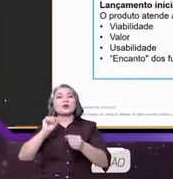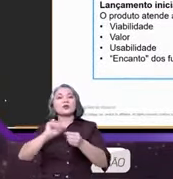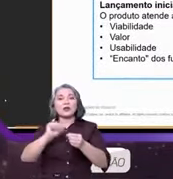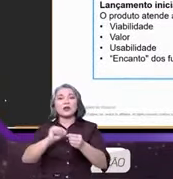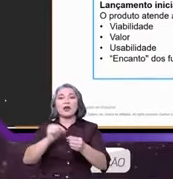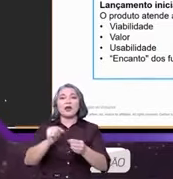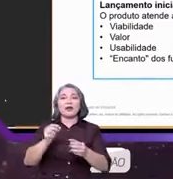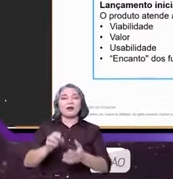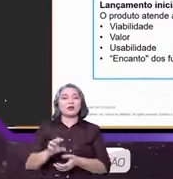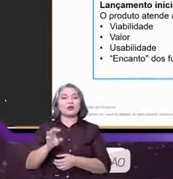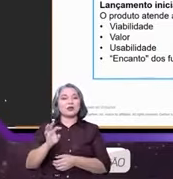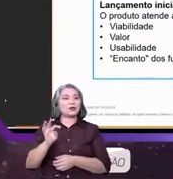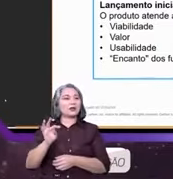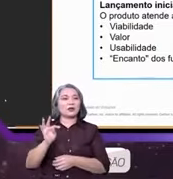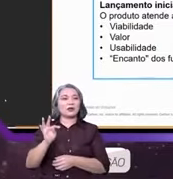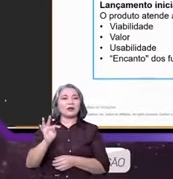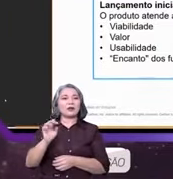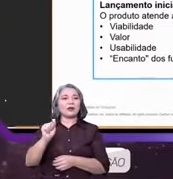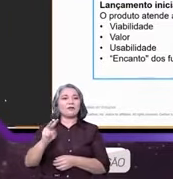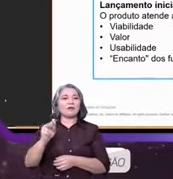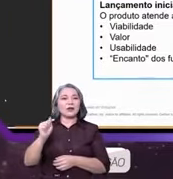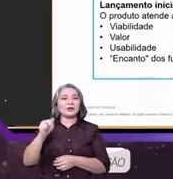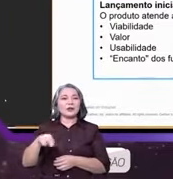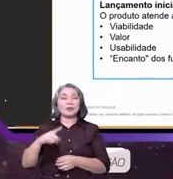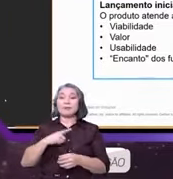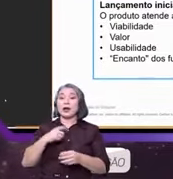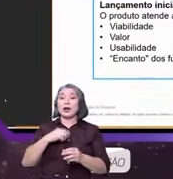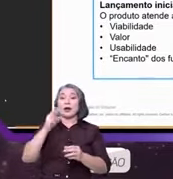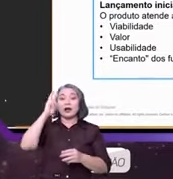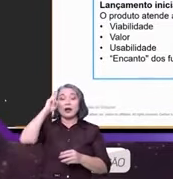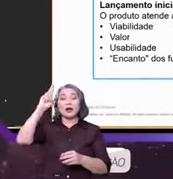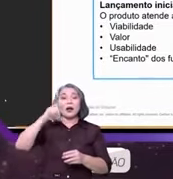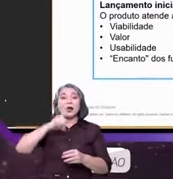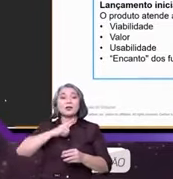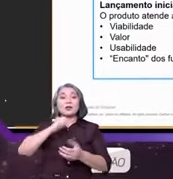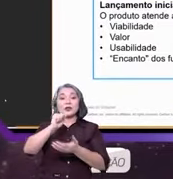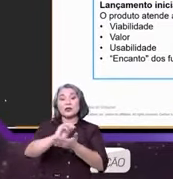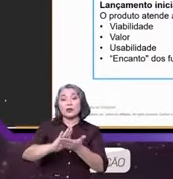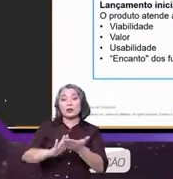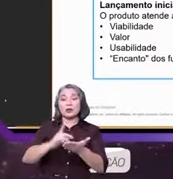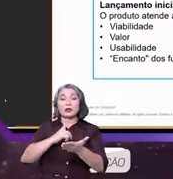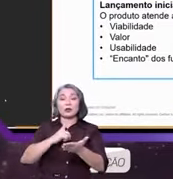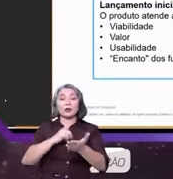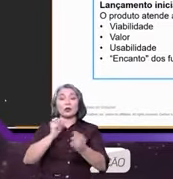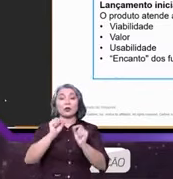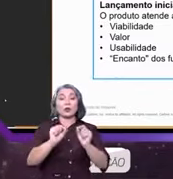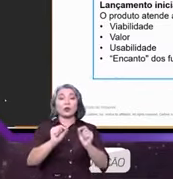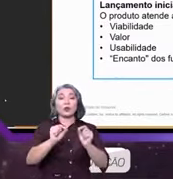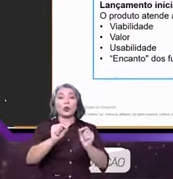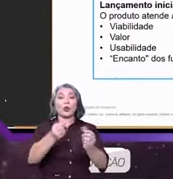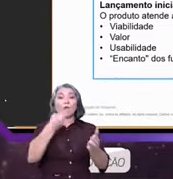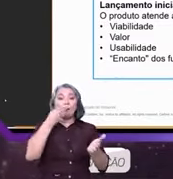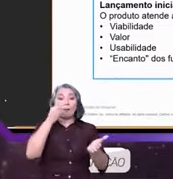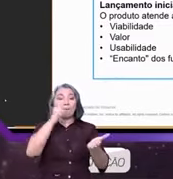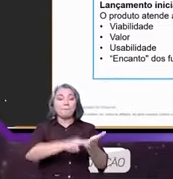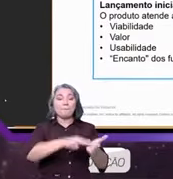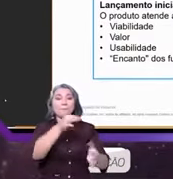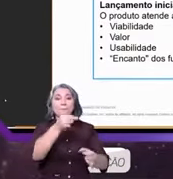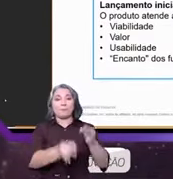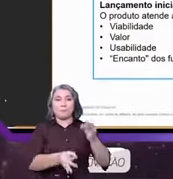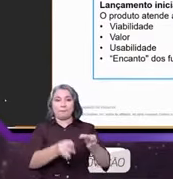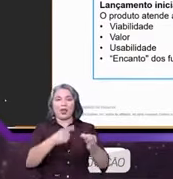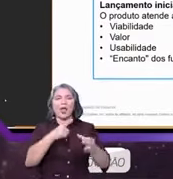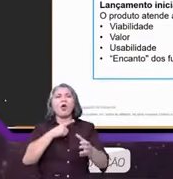canvas, para a gestão da atividade do cartório judicial. Eu faço